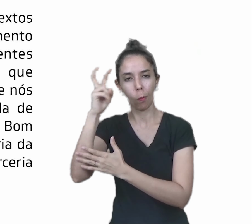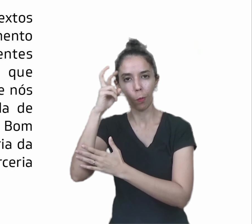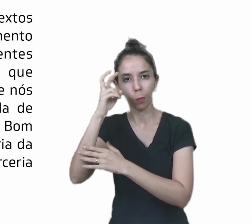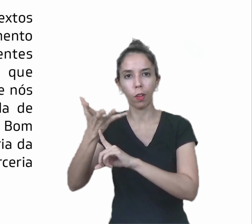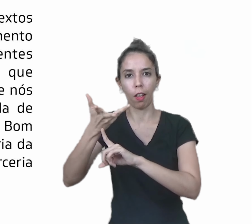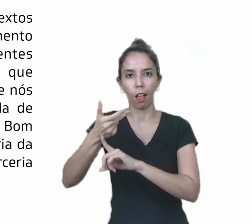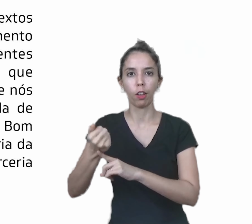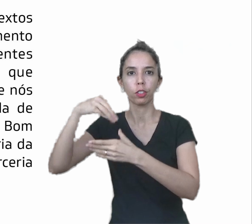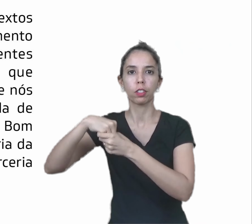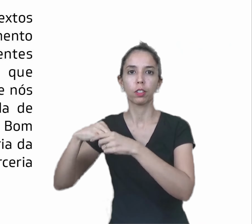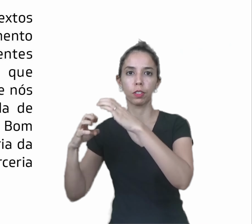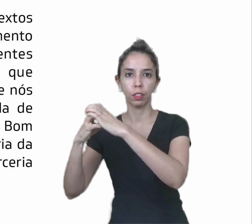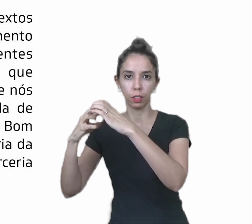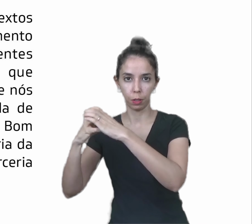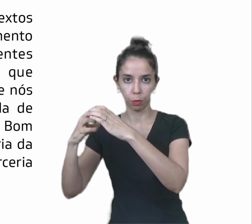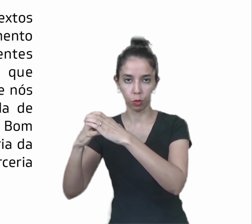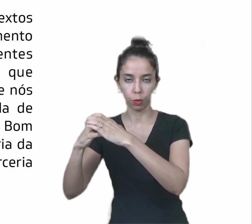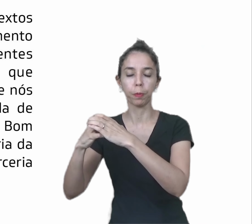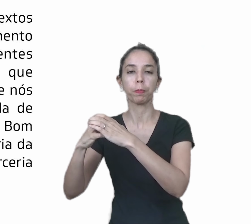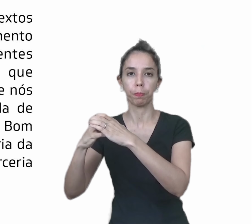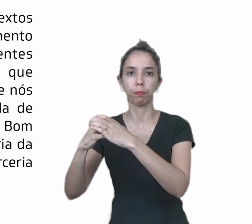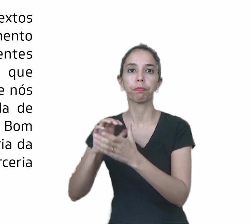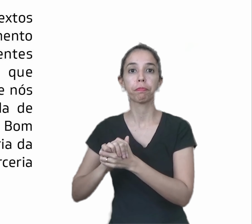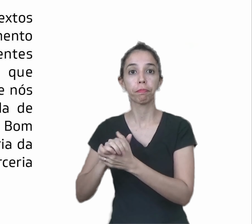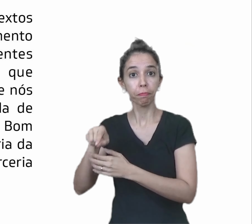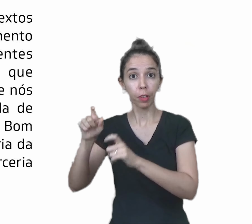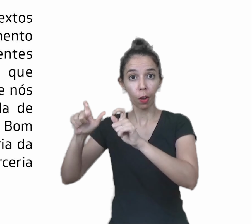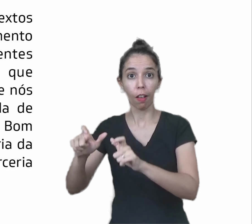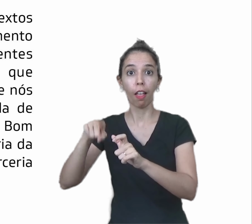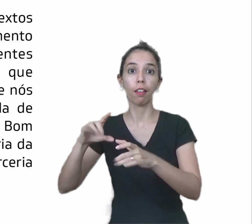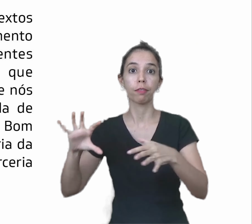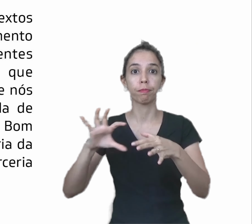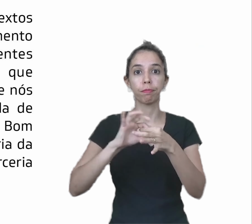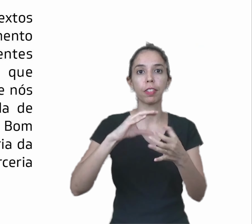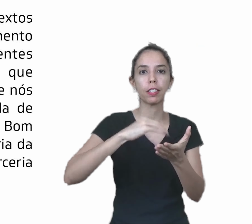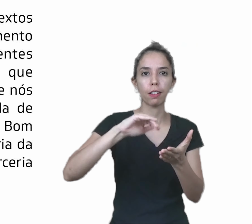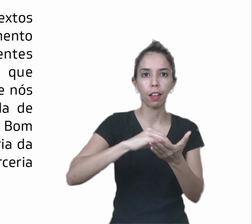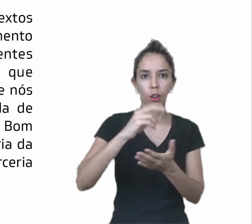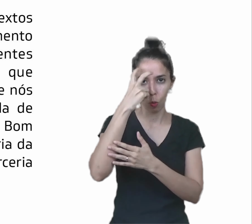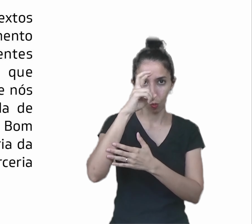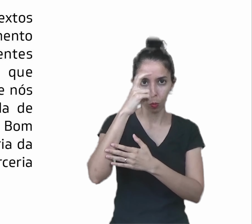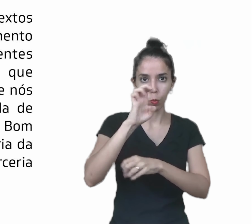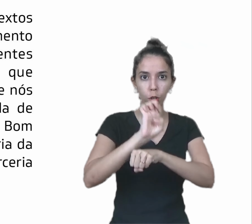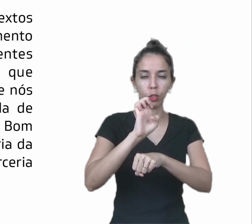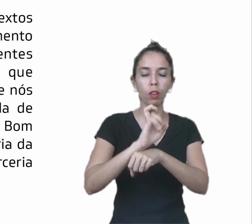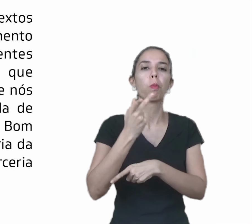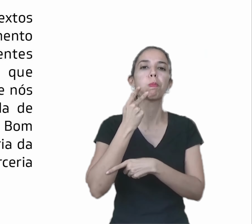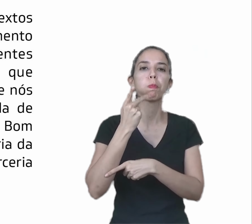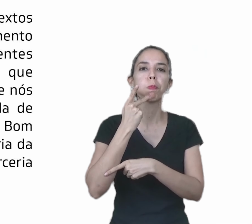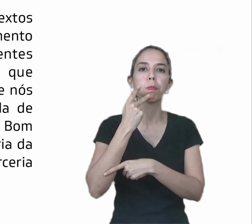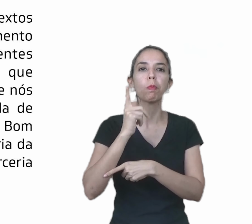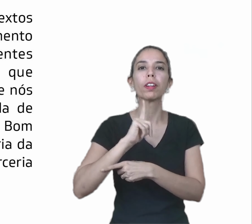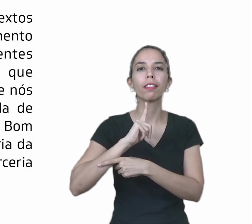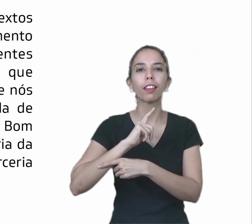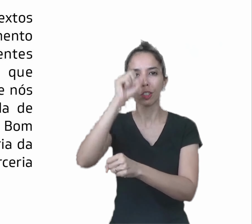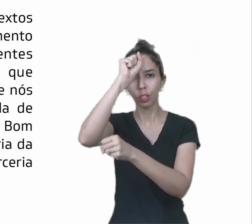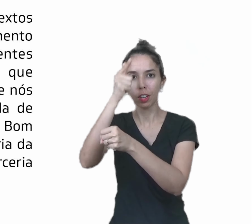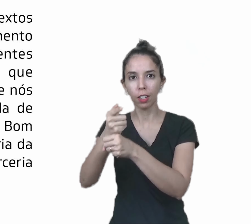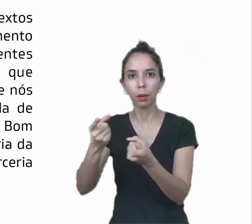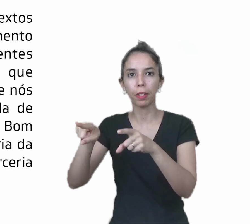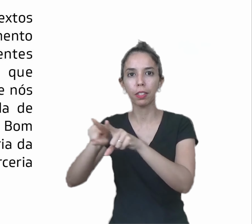Artes do Centro Cultural Bom Jardim, CCBJ, equipamento da Secretaria de Cultura do Estado do Ceará, gerido em